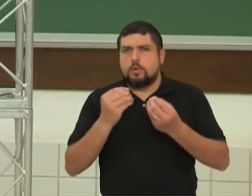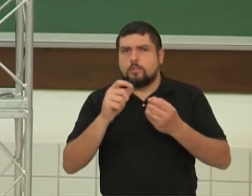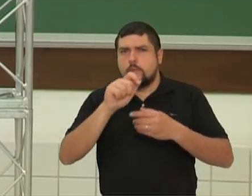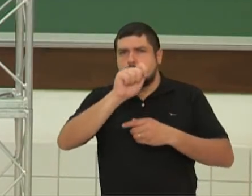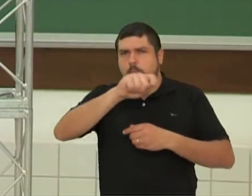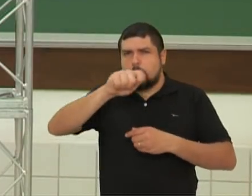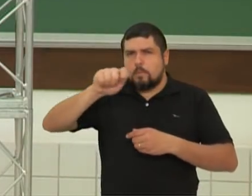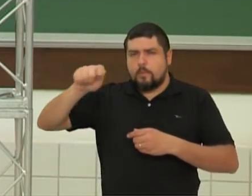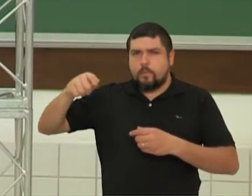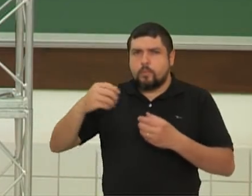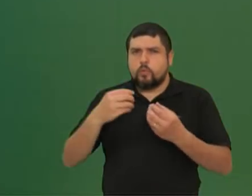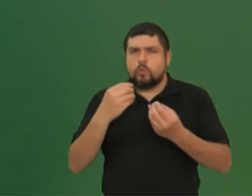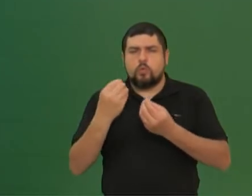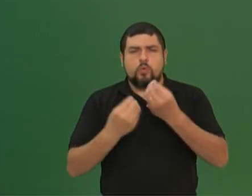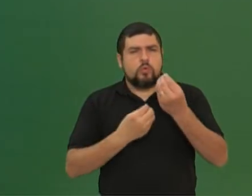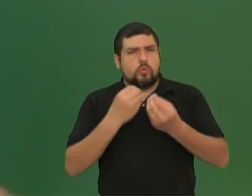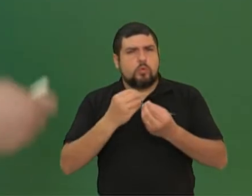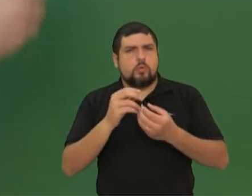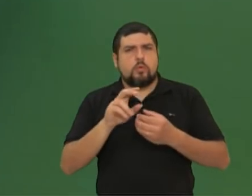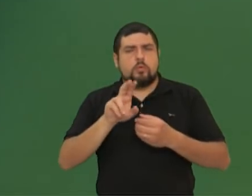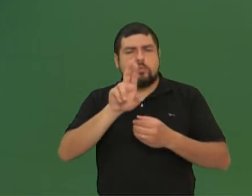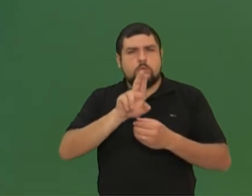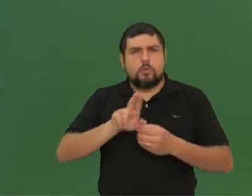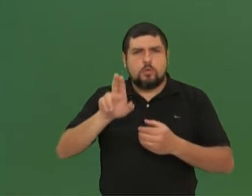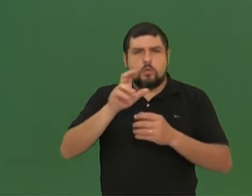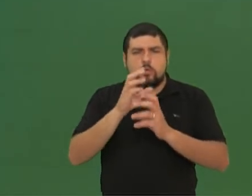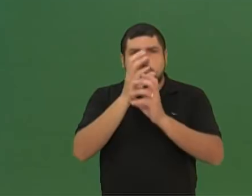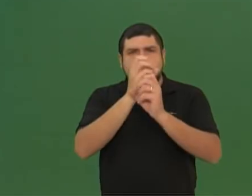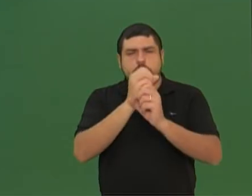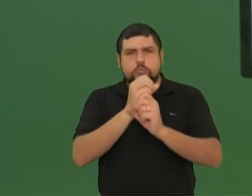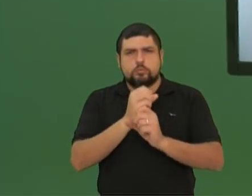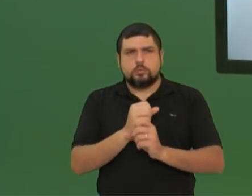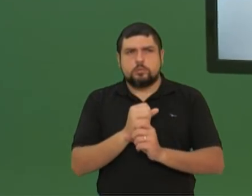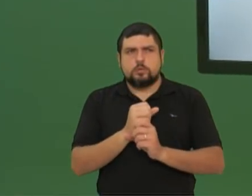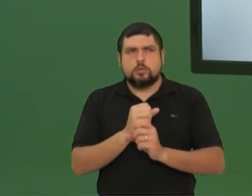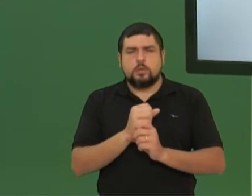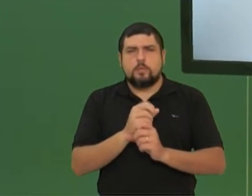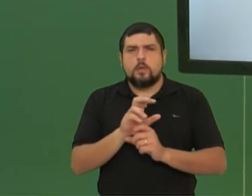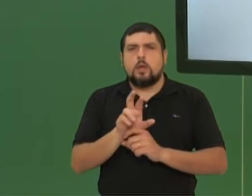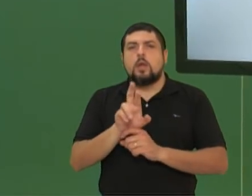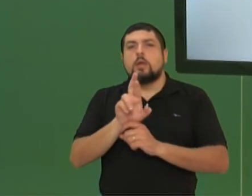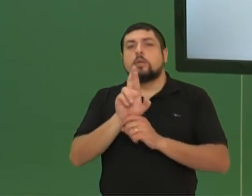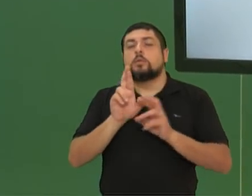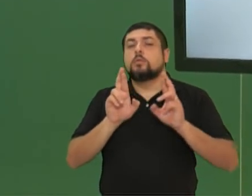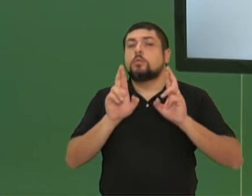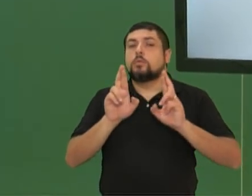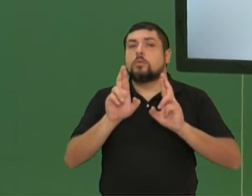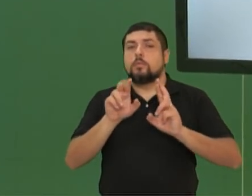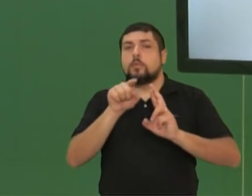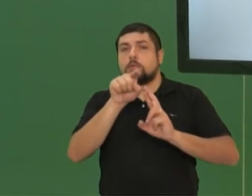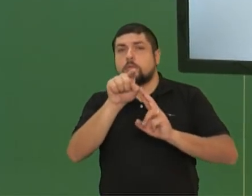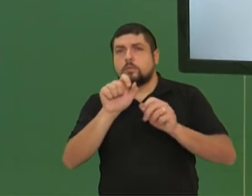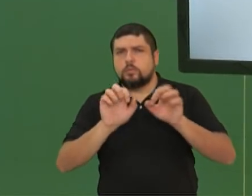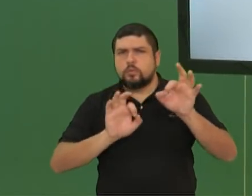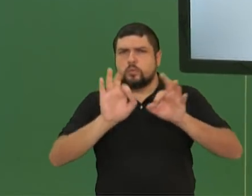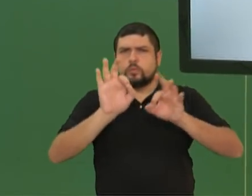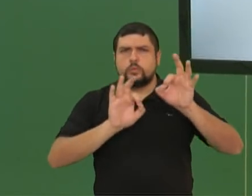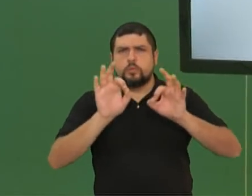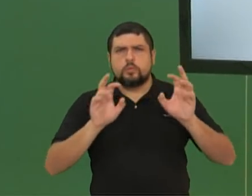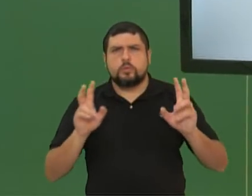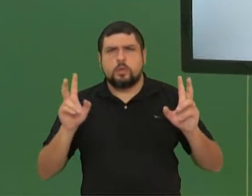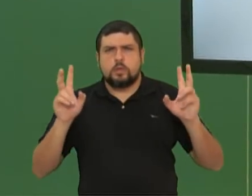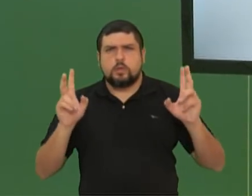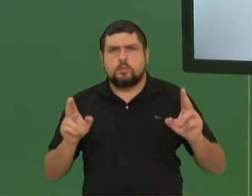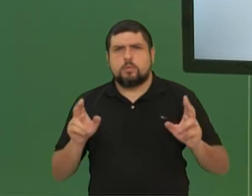da propriedade que nós vamos usar. Bem nesse denominador, espero que você tenha feito isso, bem no